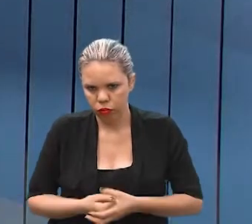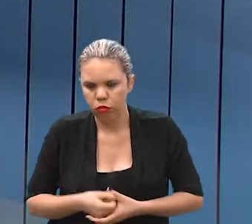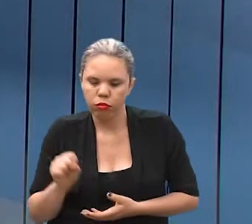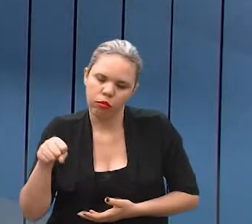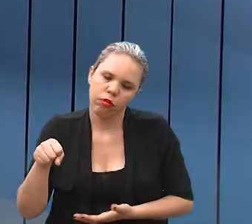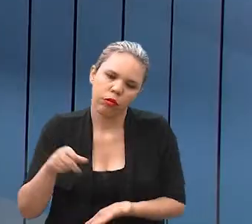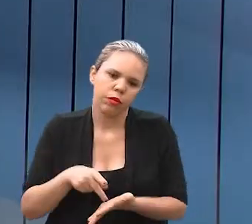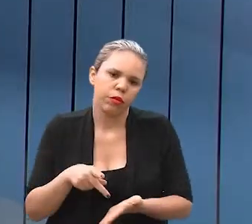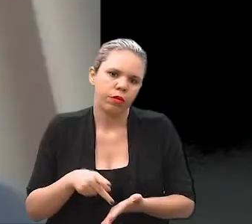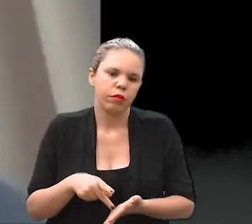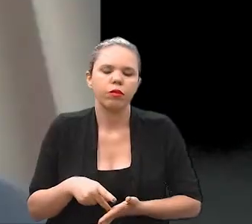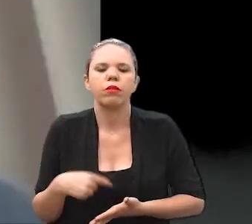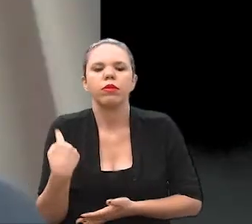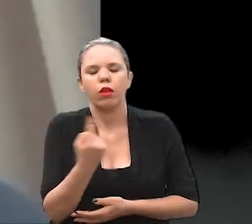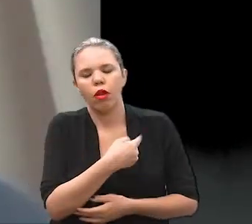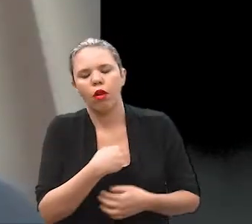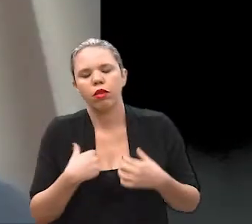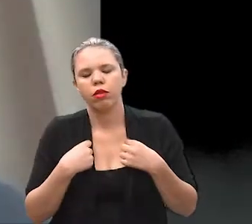Exatamente.